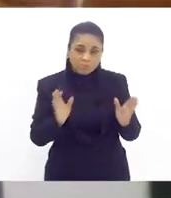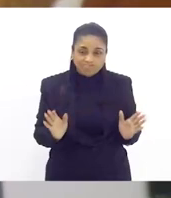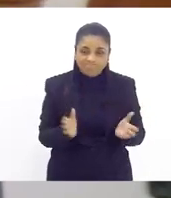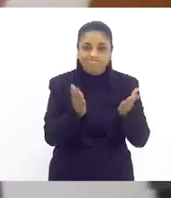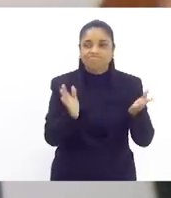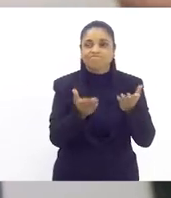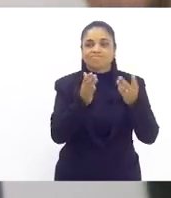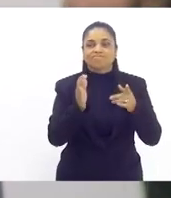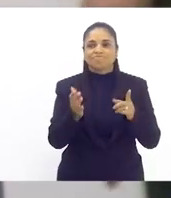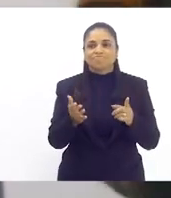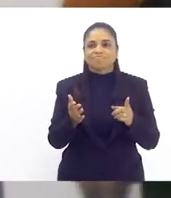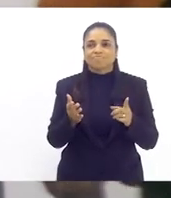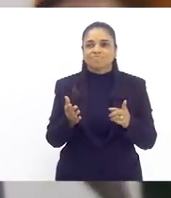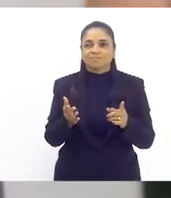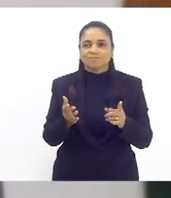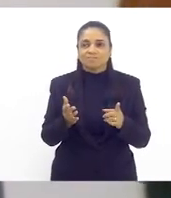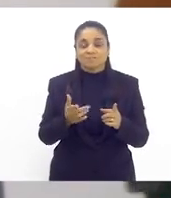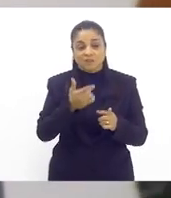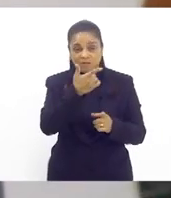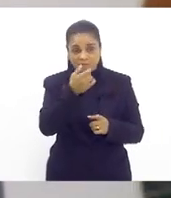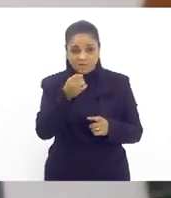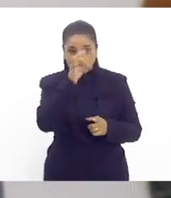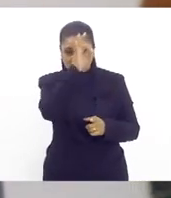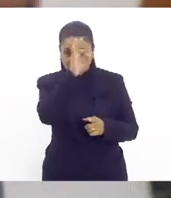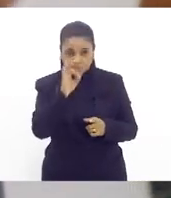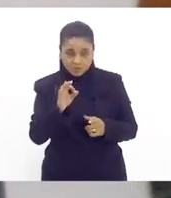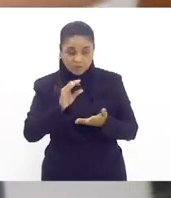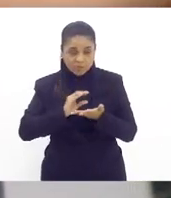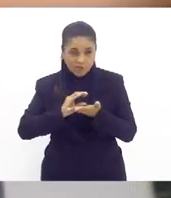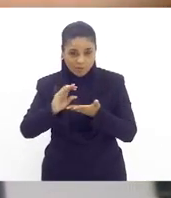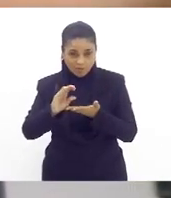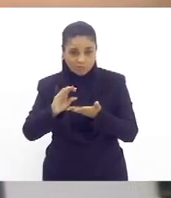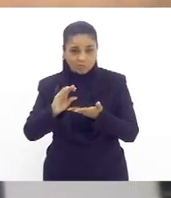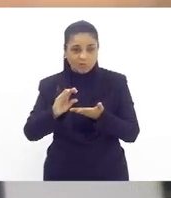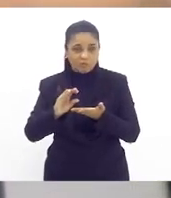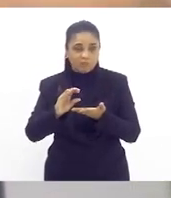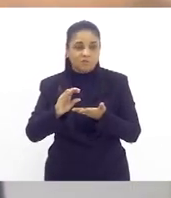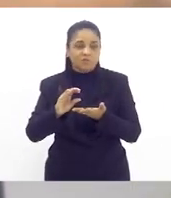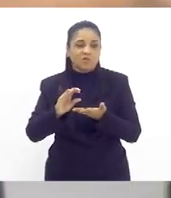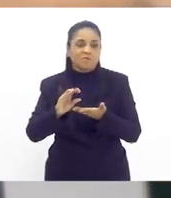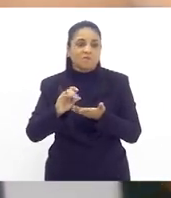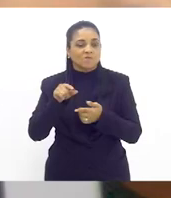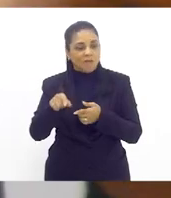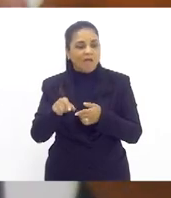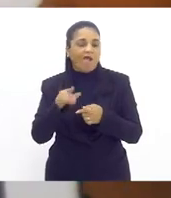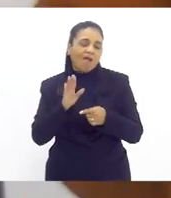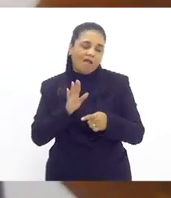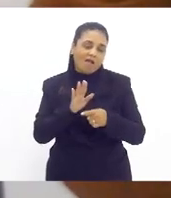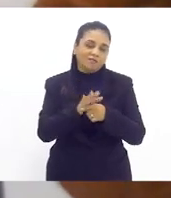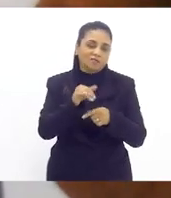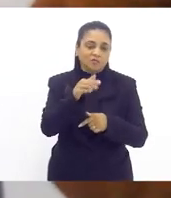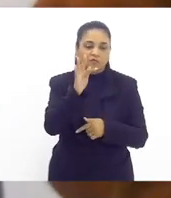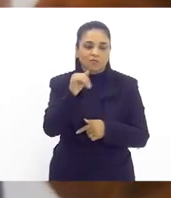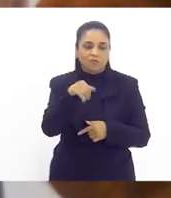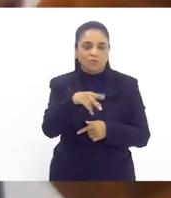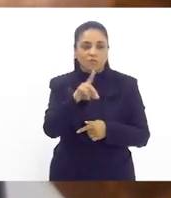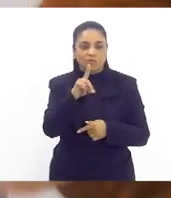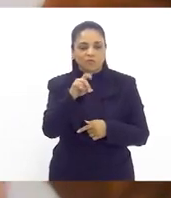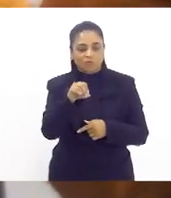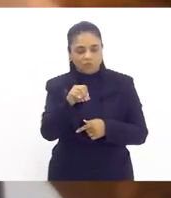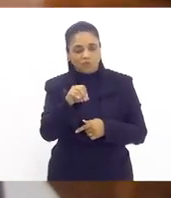lemce que 20% desse recurso vai exatamente abastecer o fundo de Cultura para a gente fazer esse dinheiro